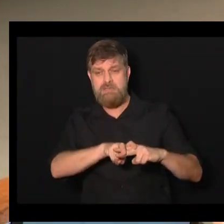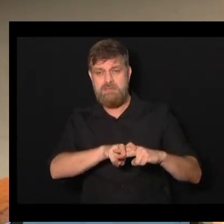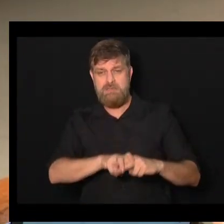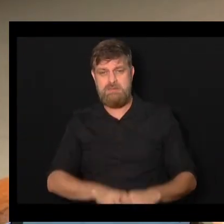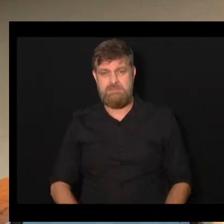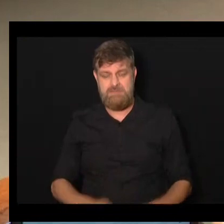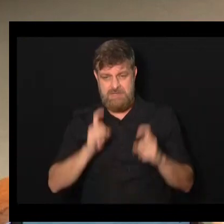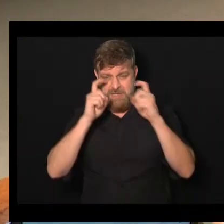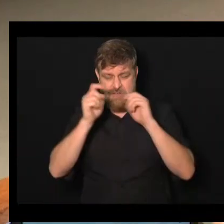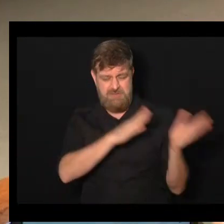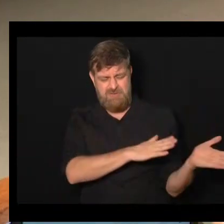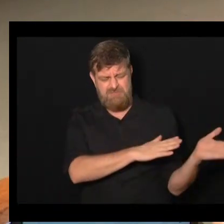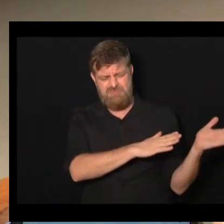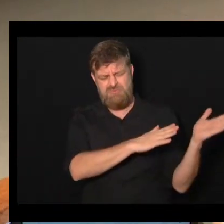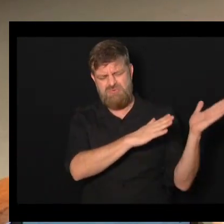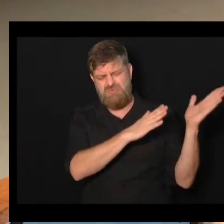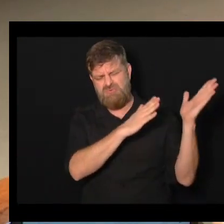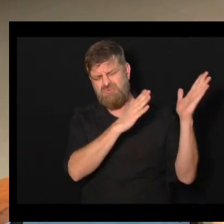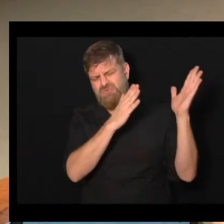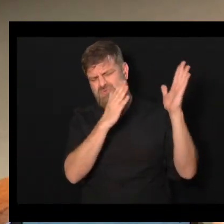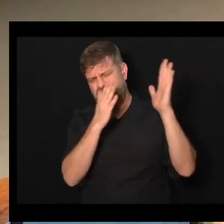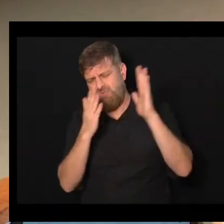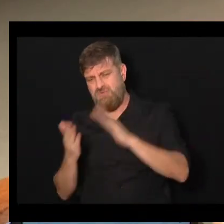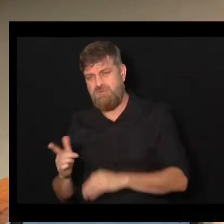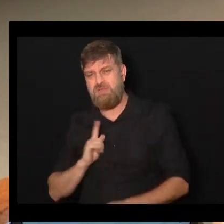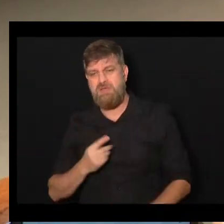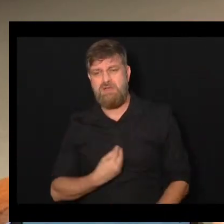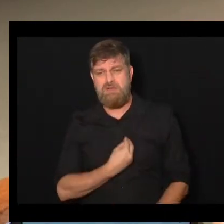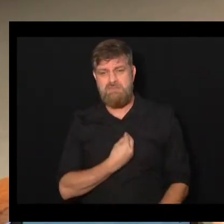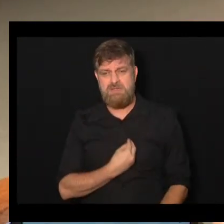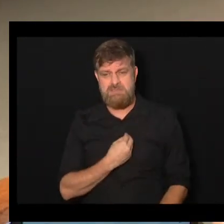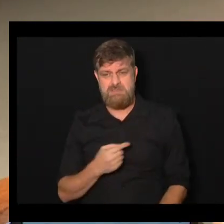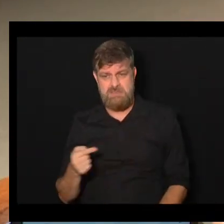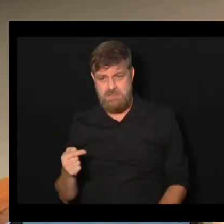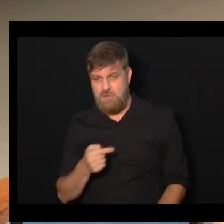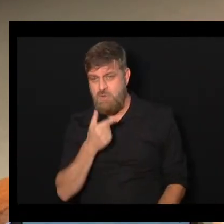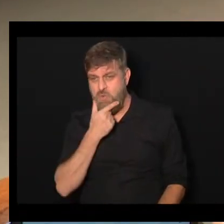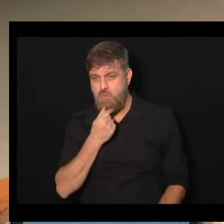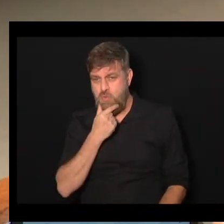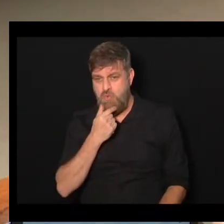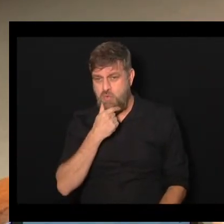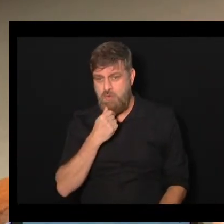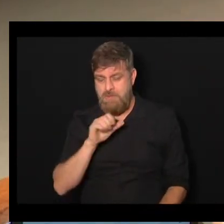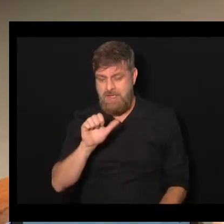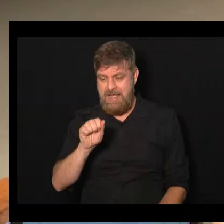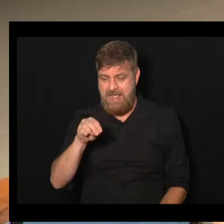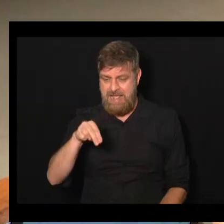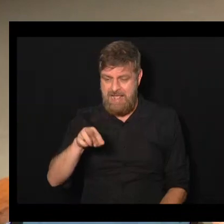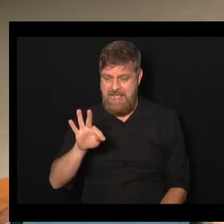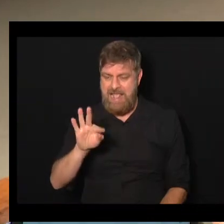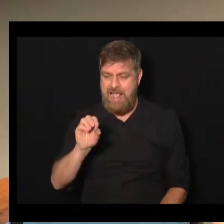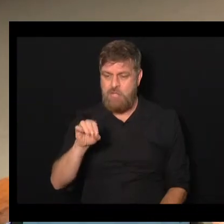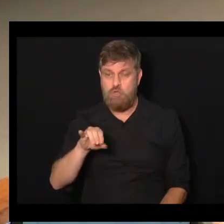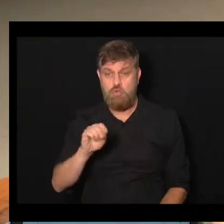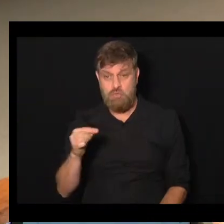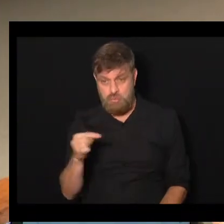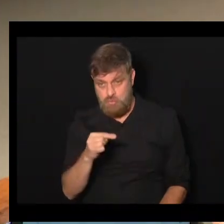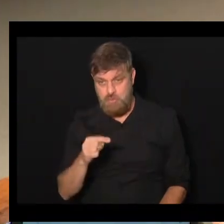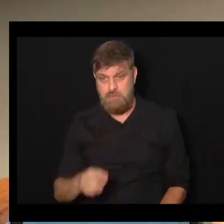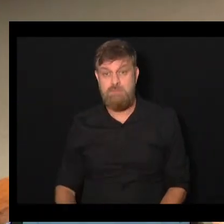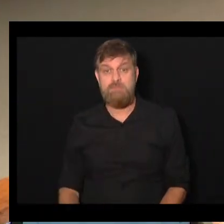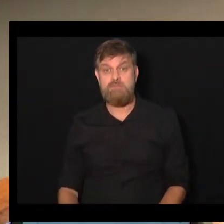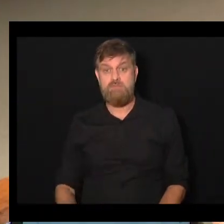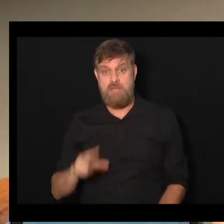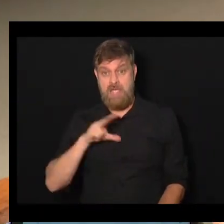todo, desde a primeira parte, o segundo expediente, o senhor Antônio Maria Rodrigues, esse português